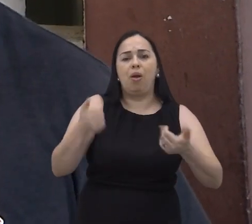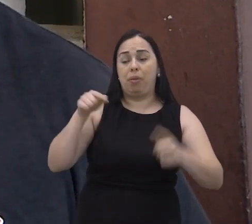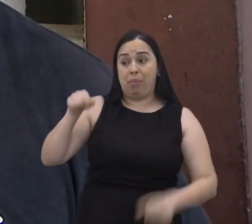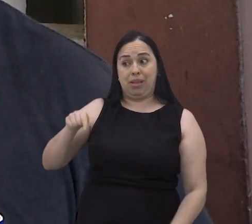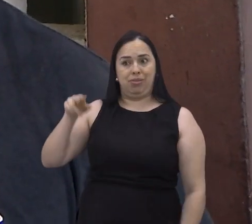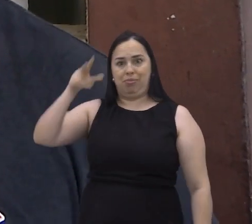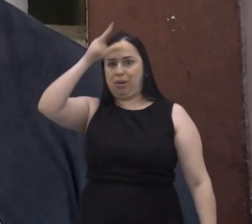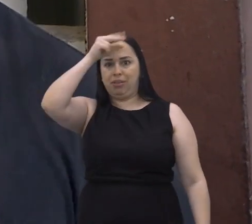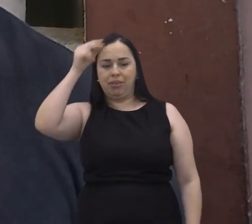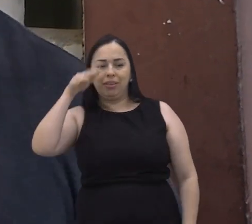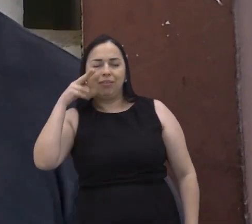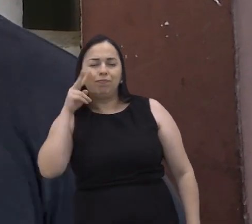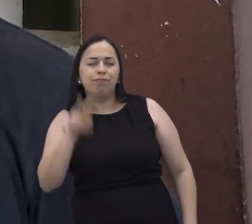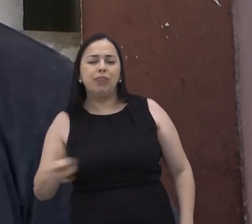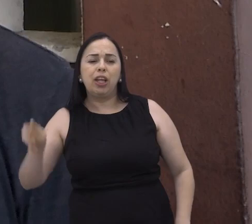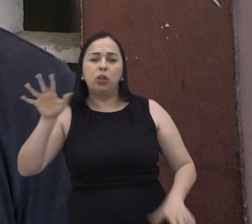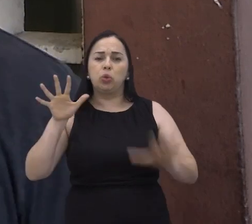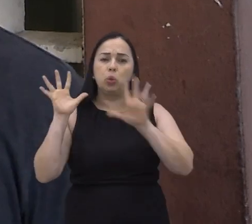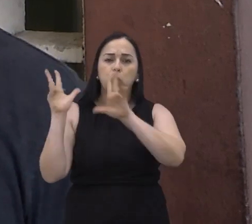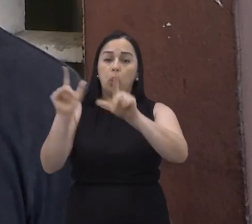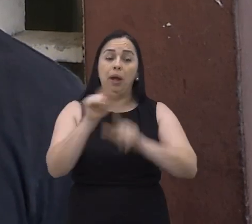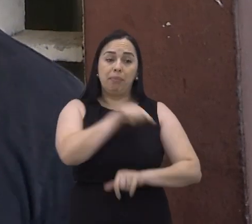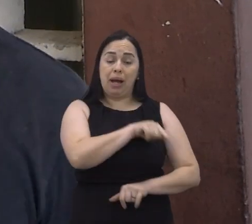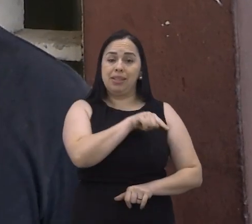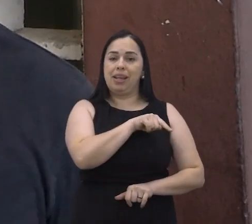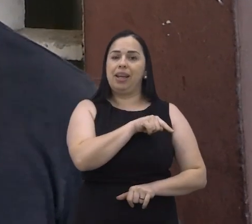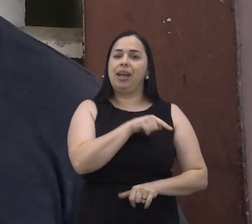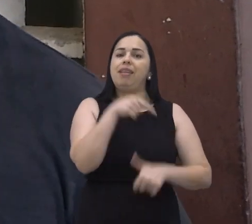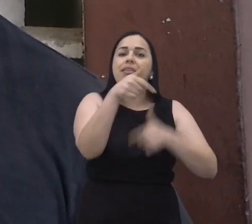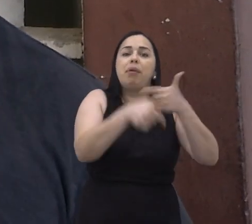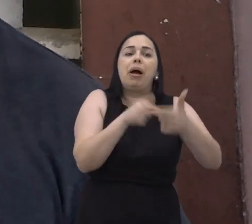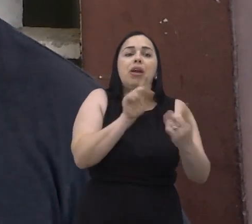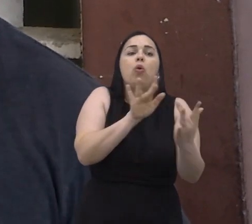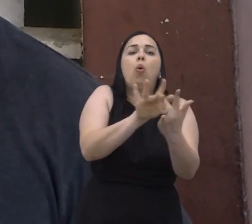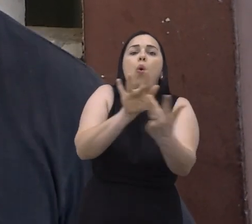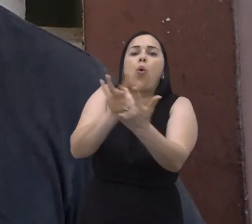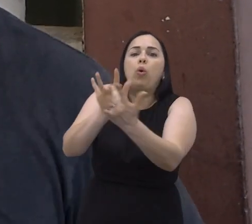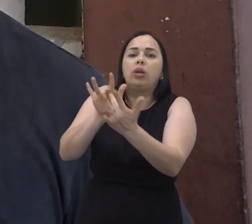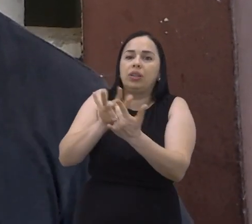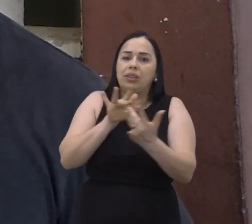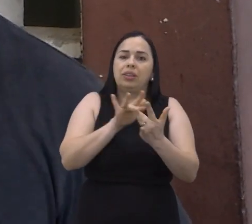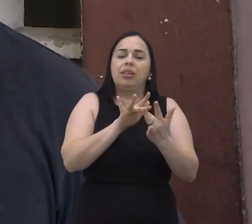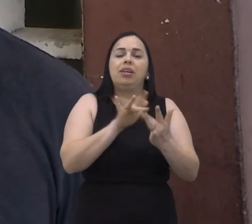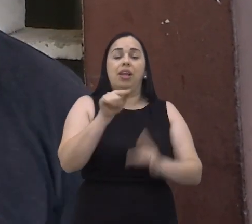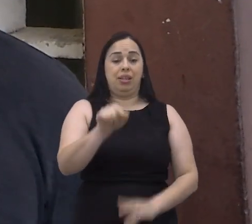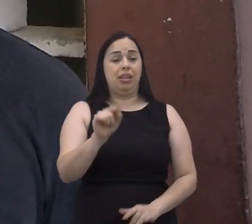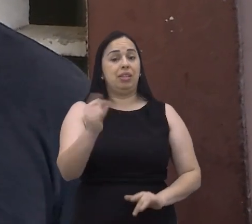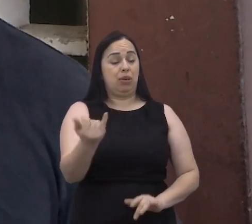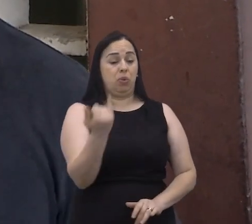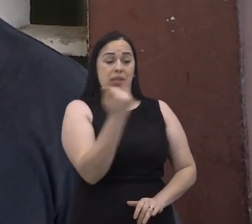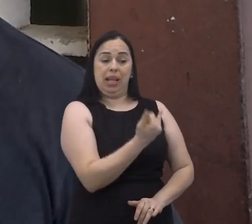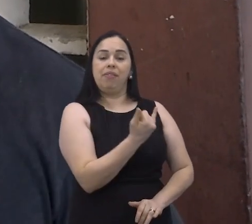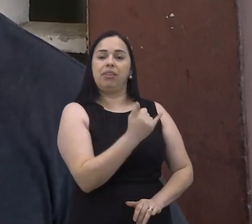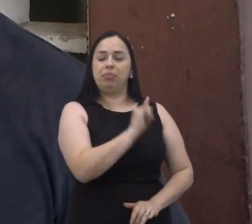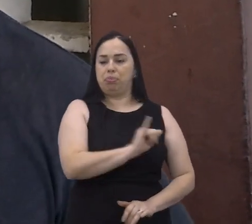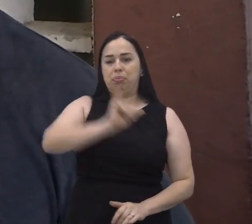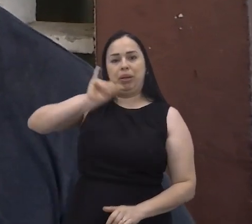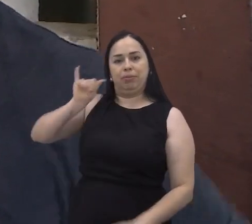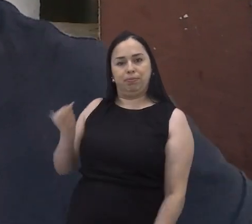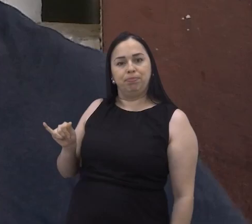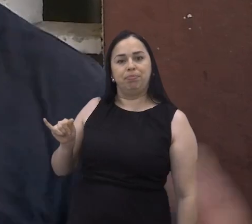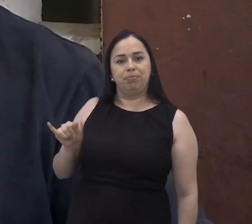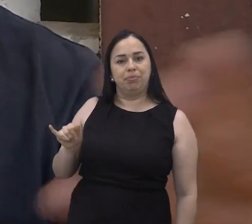enxerga isso aí. Mas o vereador chega, porque ele está voltando aquele trabalho próximo da sua casa. Então você consegue passar para ele para mandar